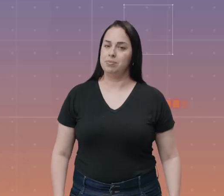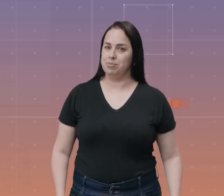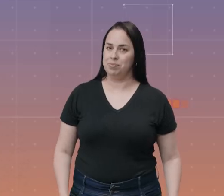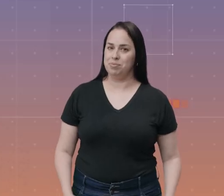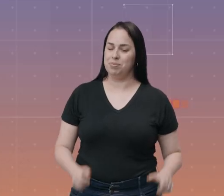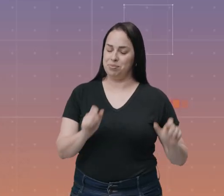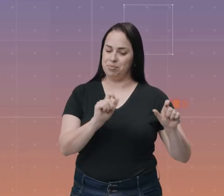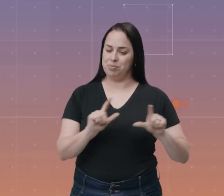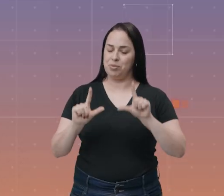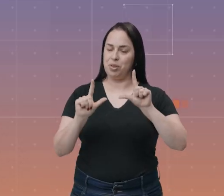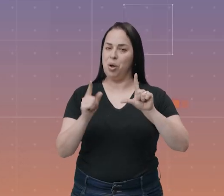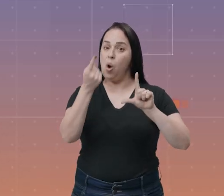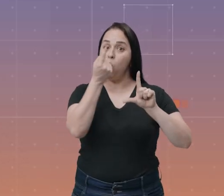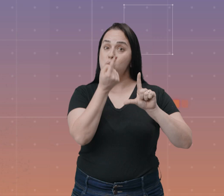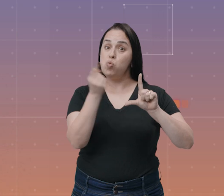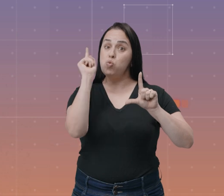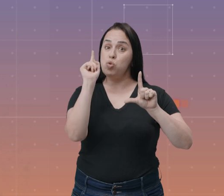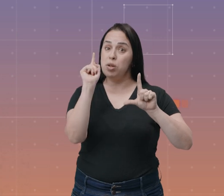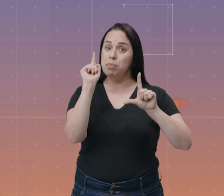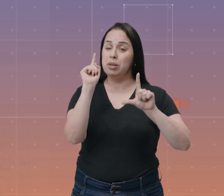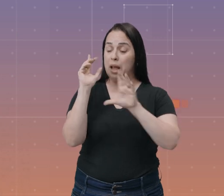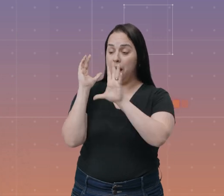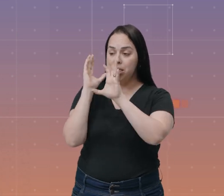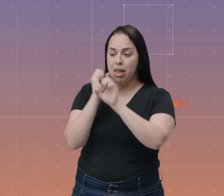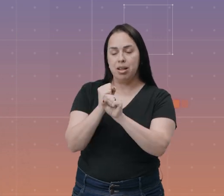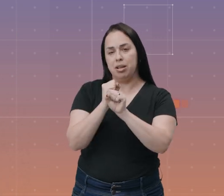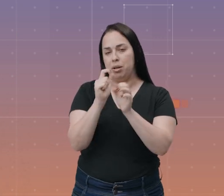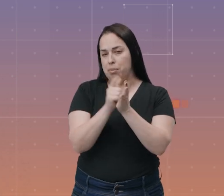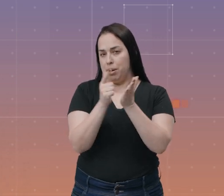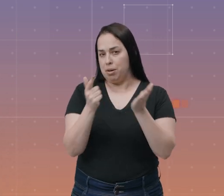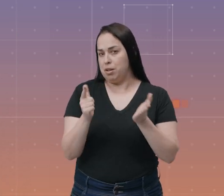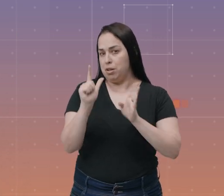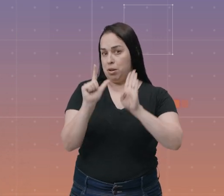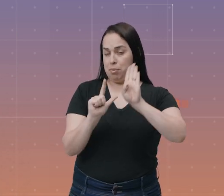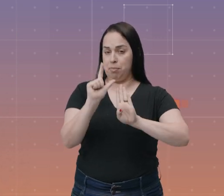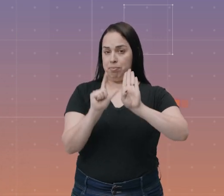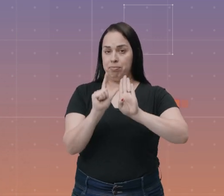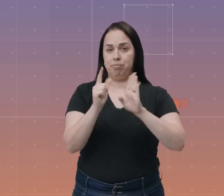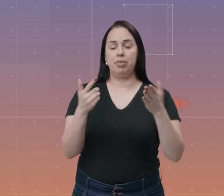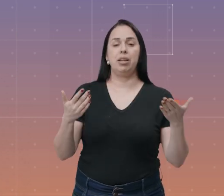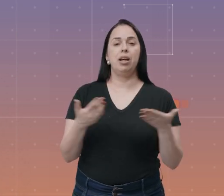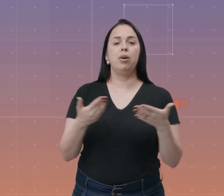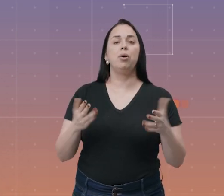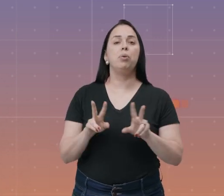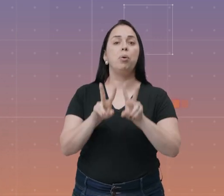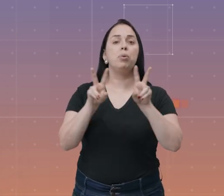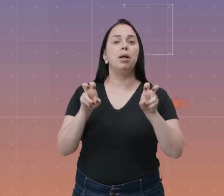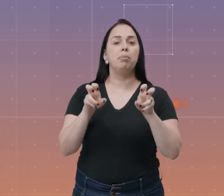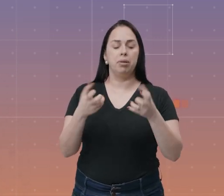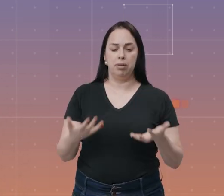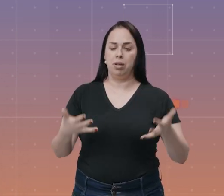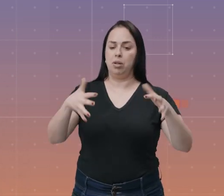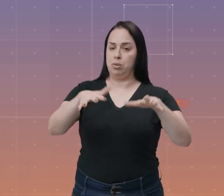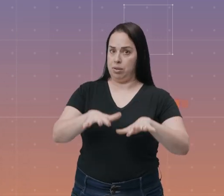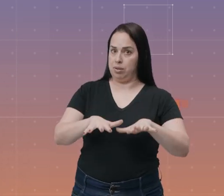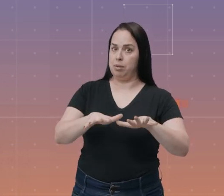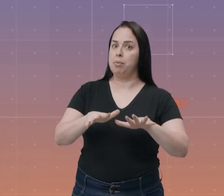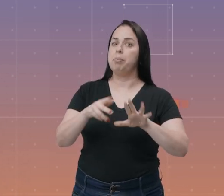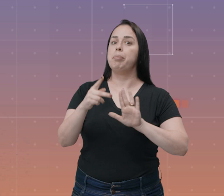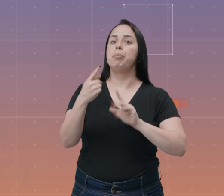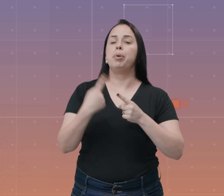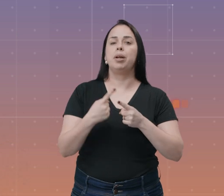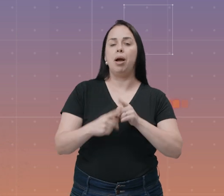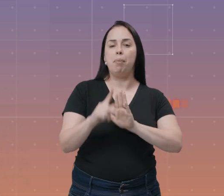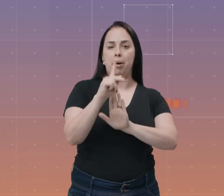De volta com o nosso último bloco da retrospectiva do Boletim Legislativo, dessa vez falando de inclusão, pois um projeto de